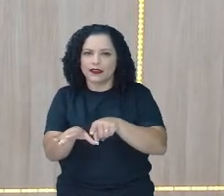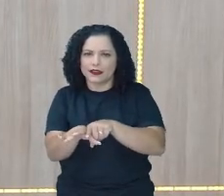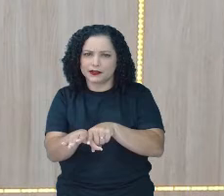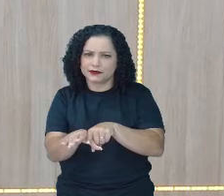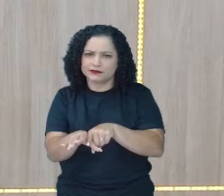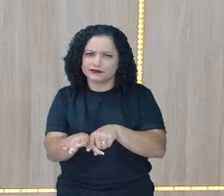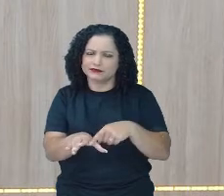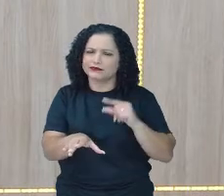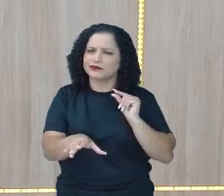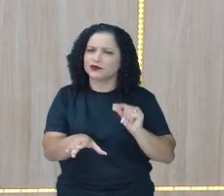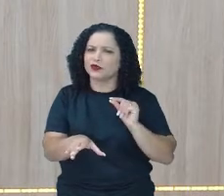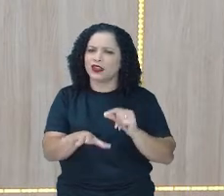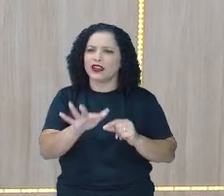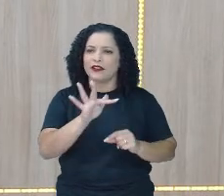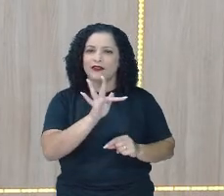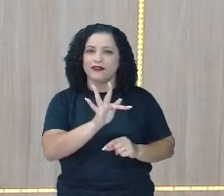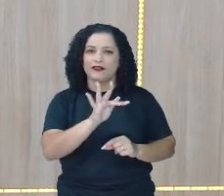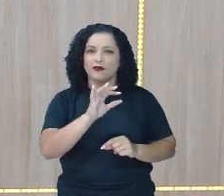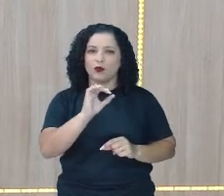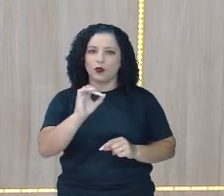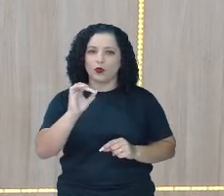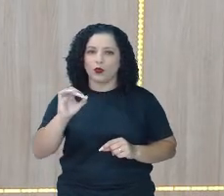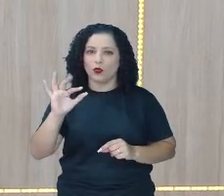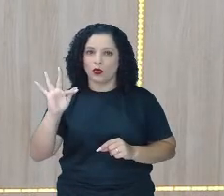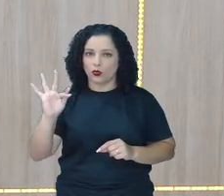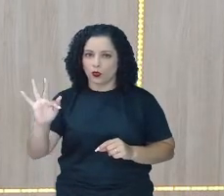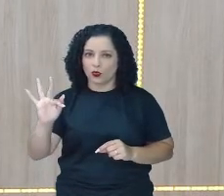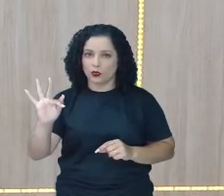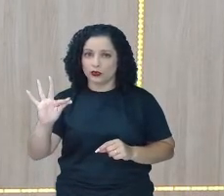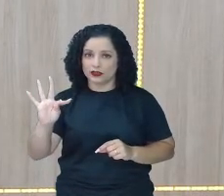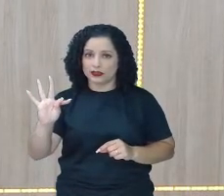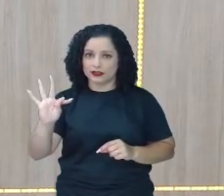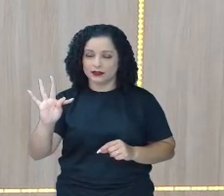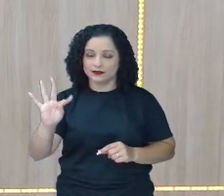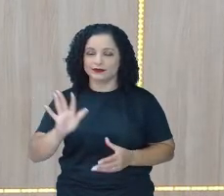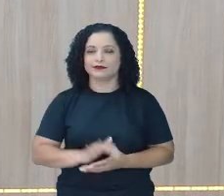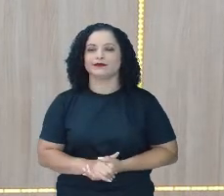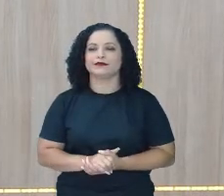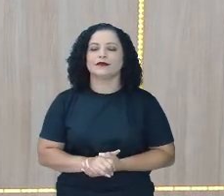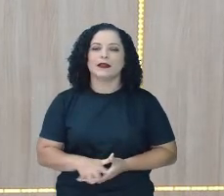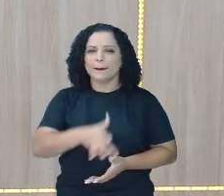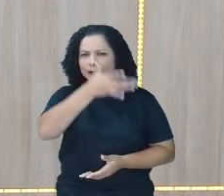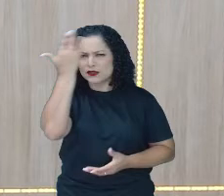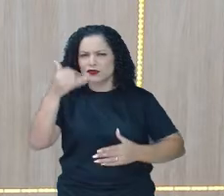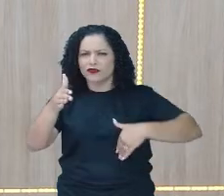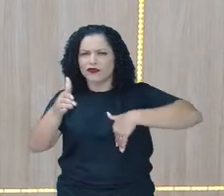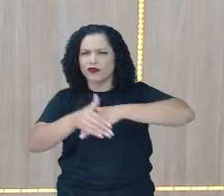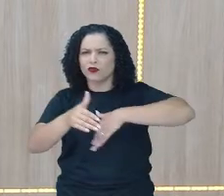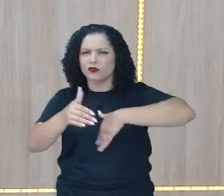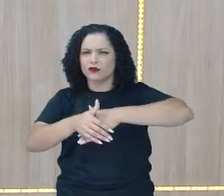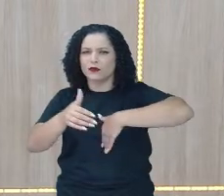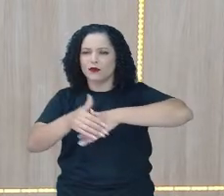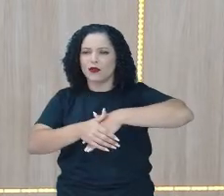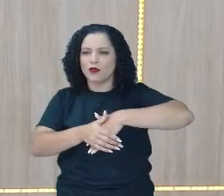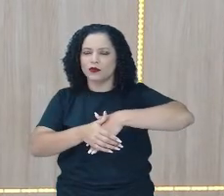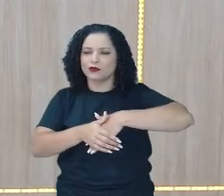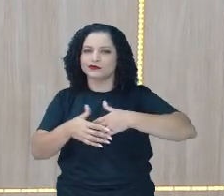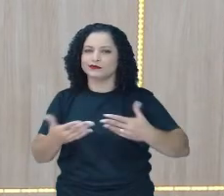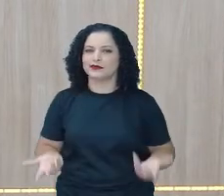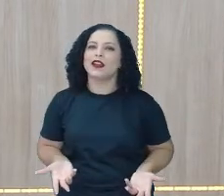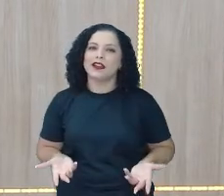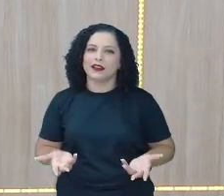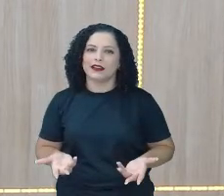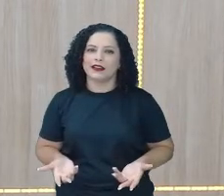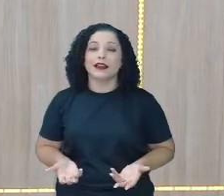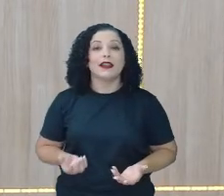do plural é futebol. E a gente que joga e que sabe de inglês sabe que era para dizer fitball, porque não se joga bola